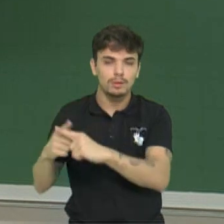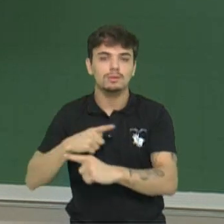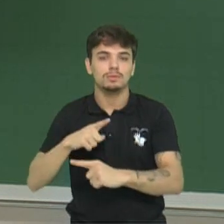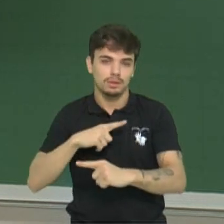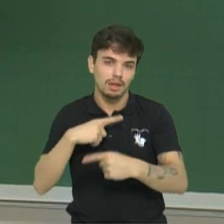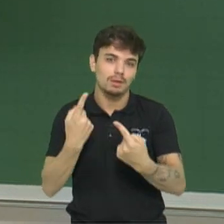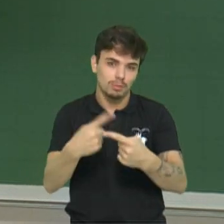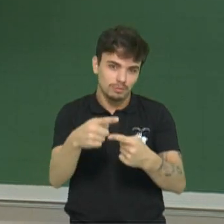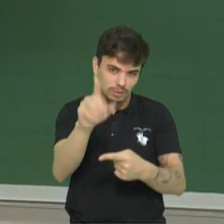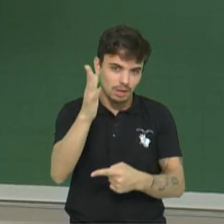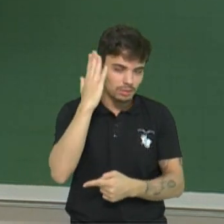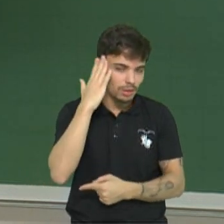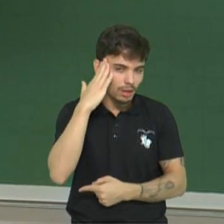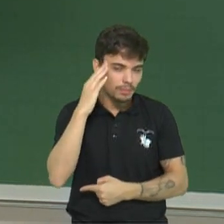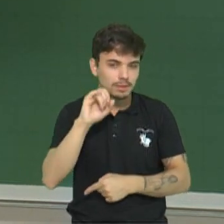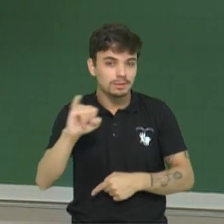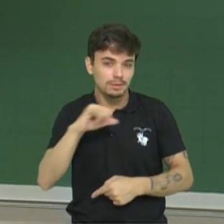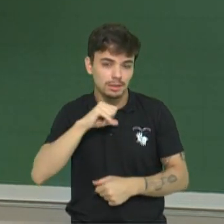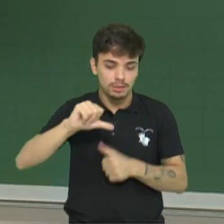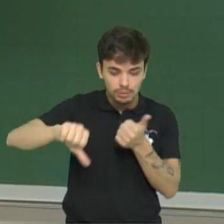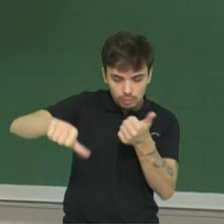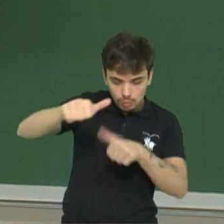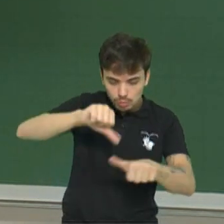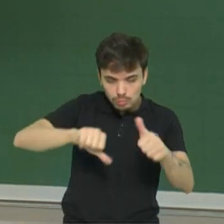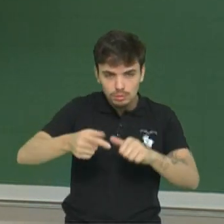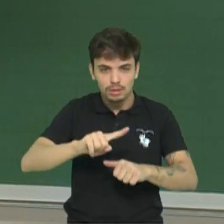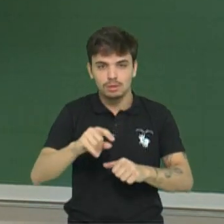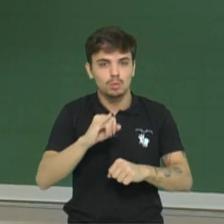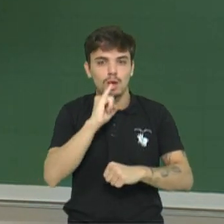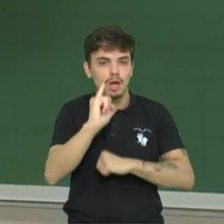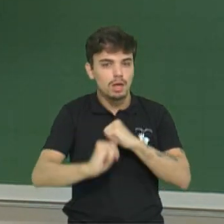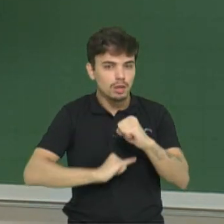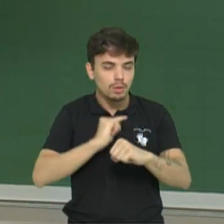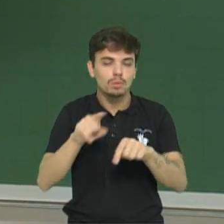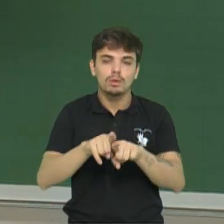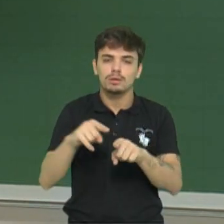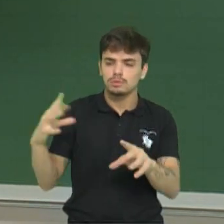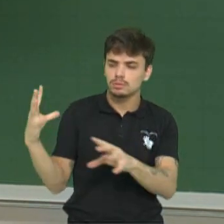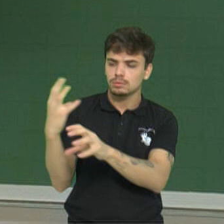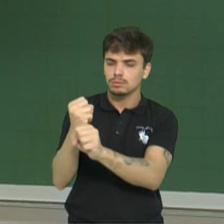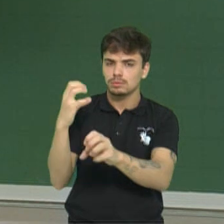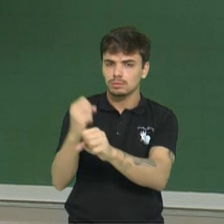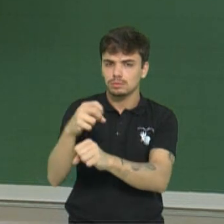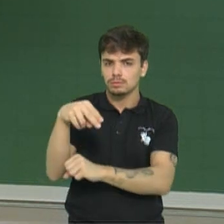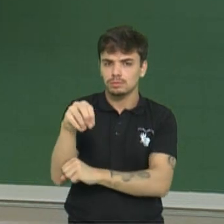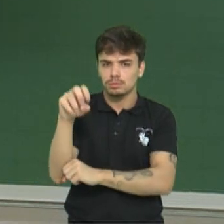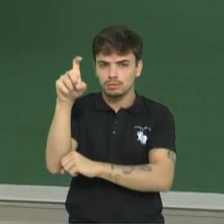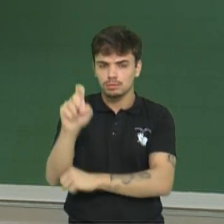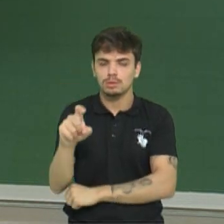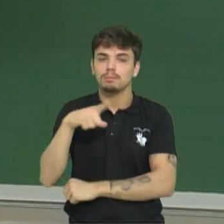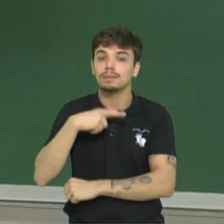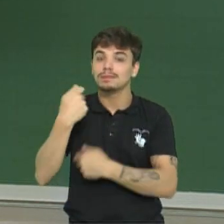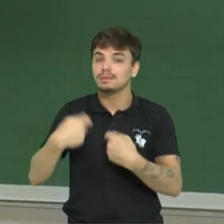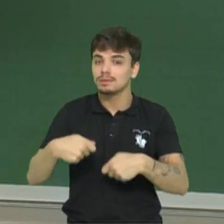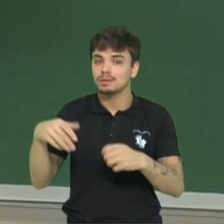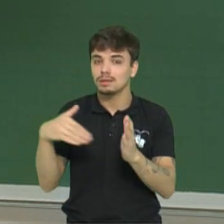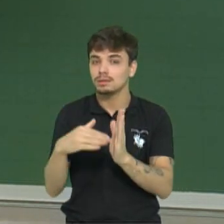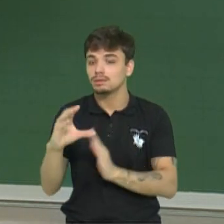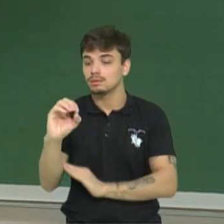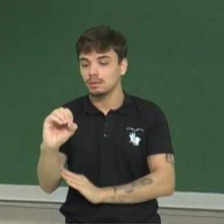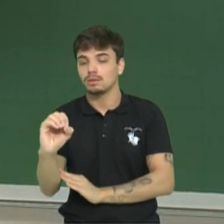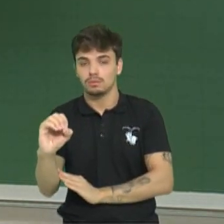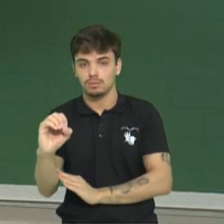feitos, porque vocês sabem que quando a substância aqui não é um íon, a soma desses NOX aqui tem que dar zero,